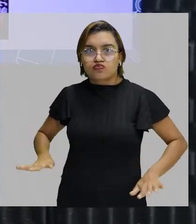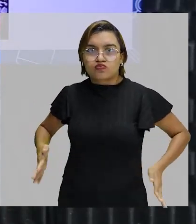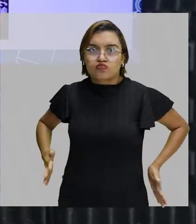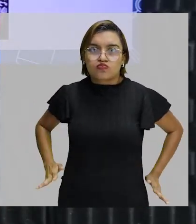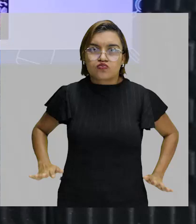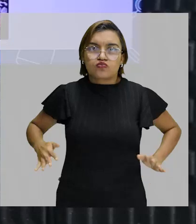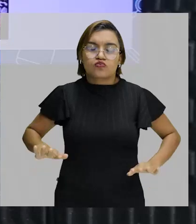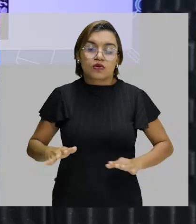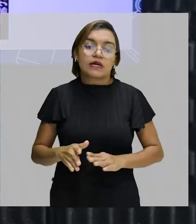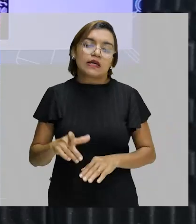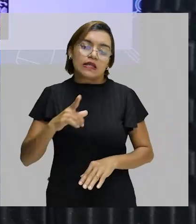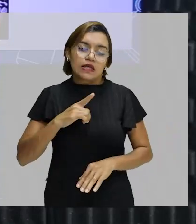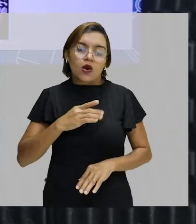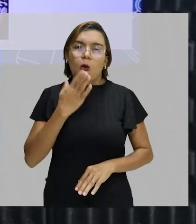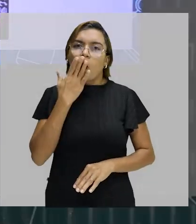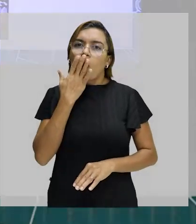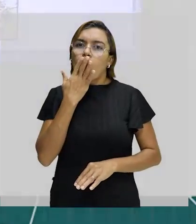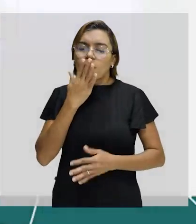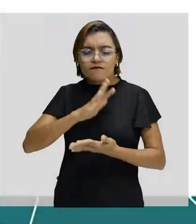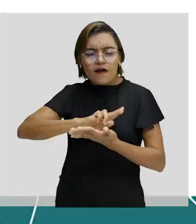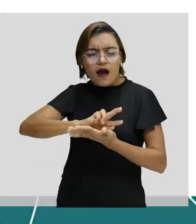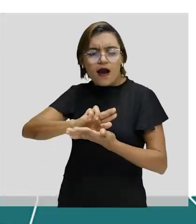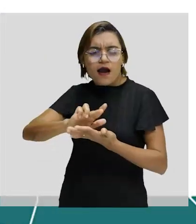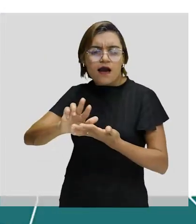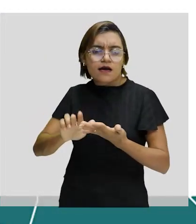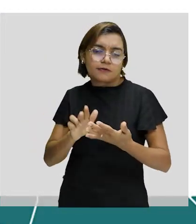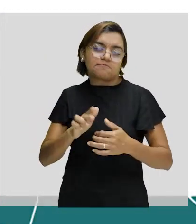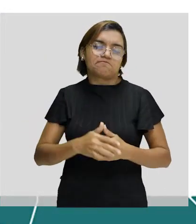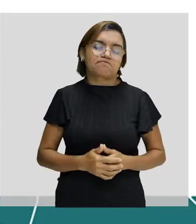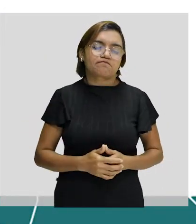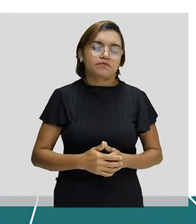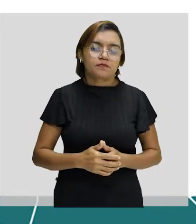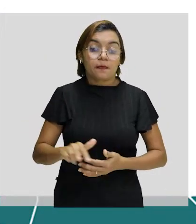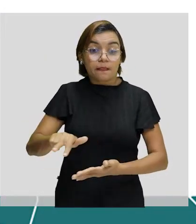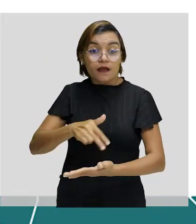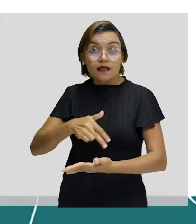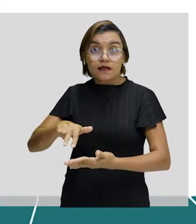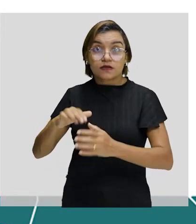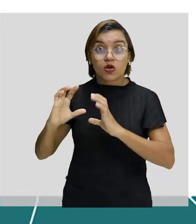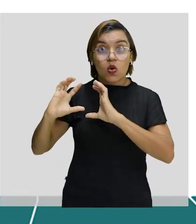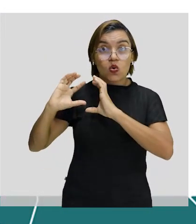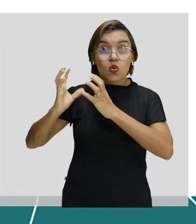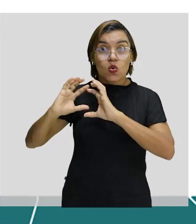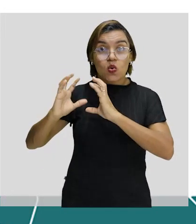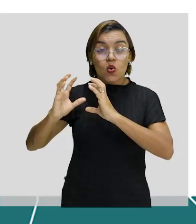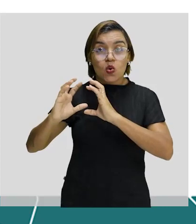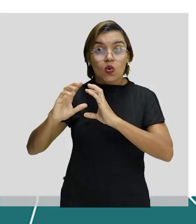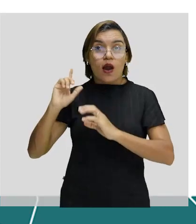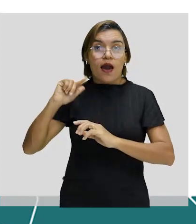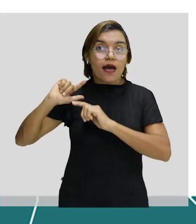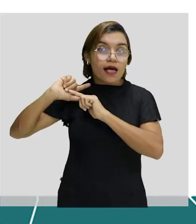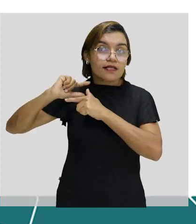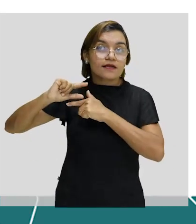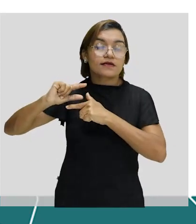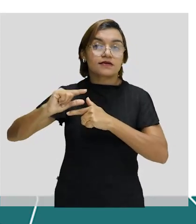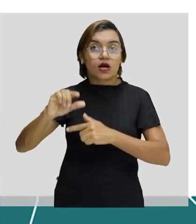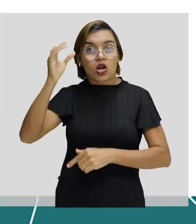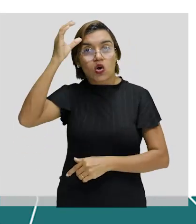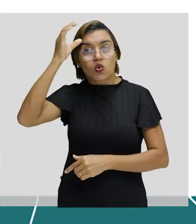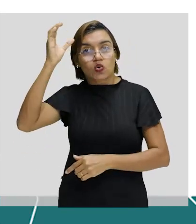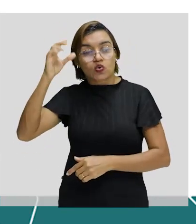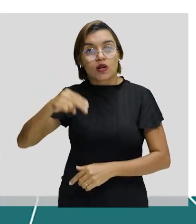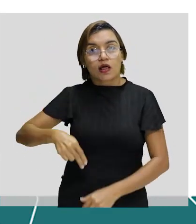abusam das cores. Dança do coco. É um estilo de dança tradicional na cultura